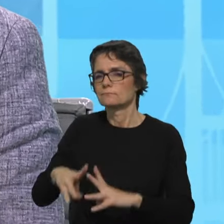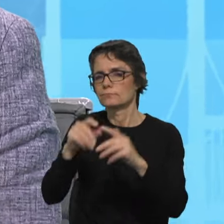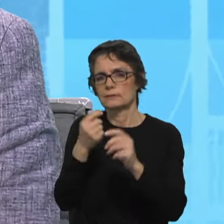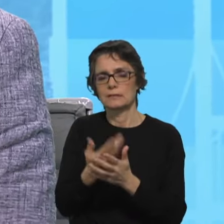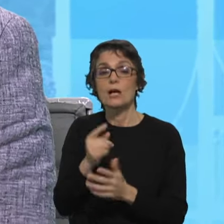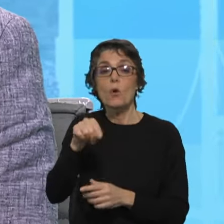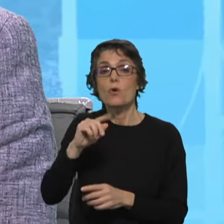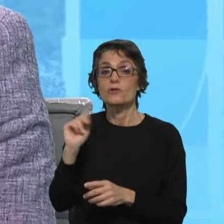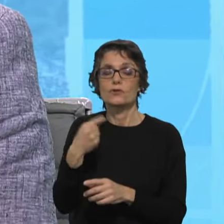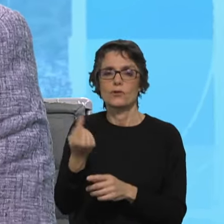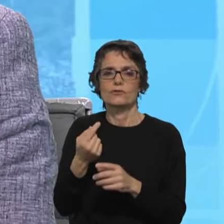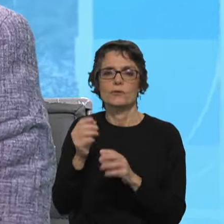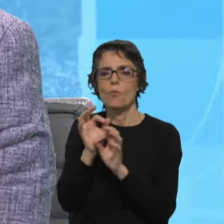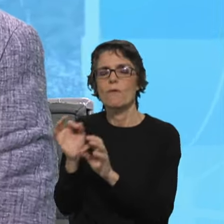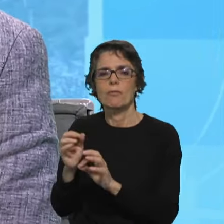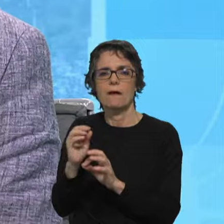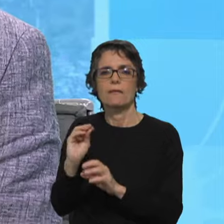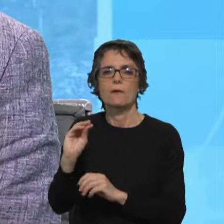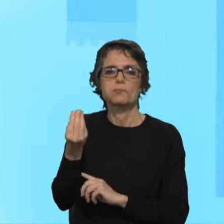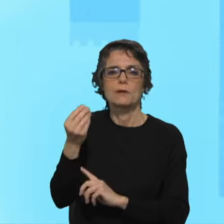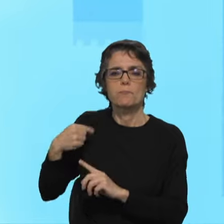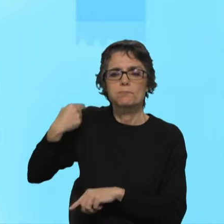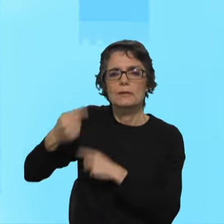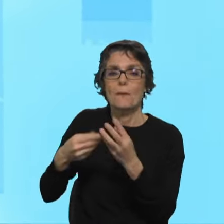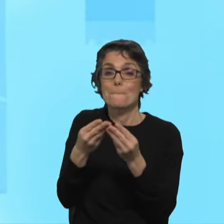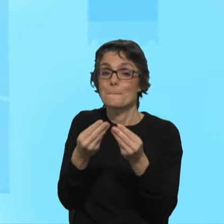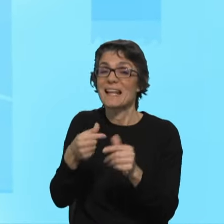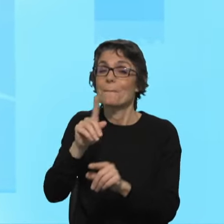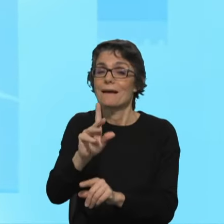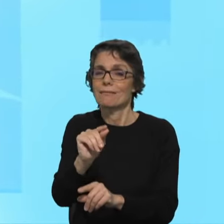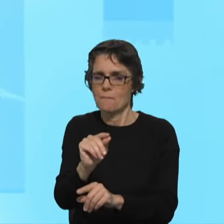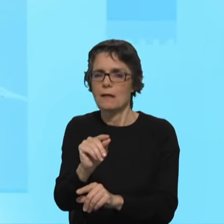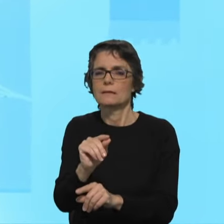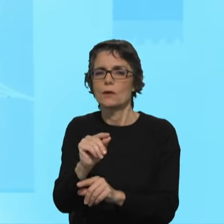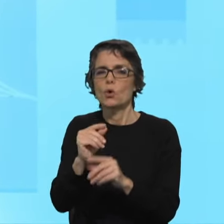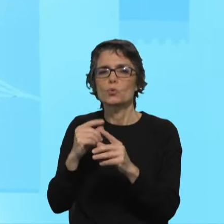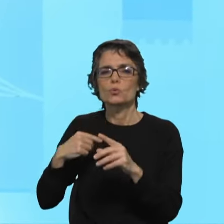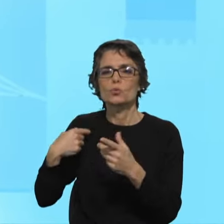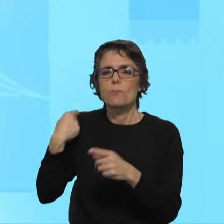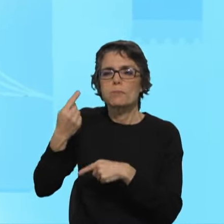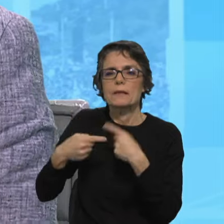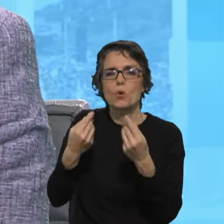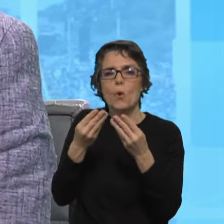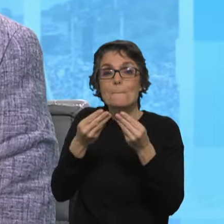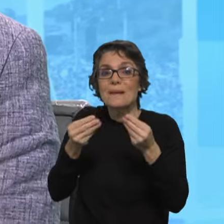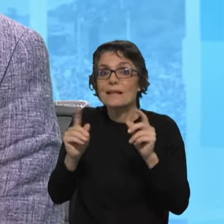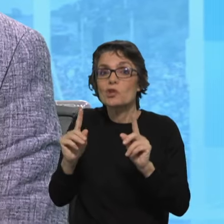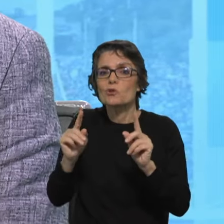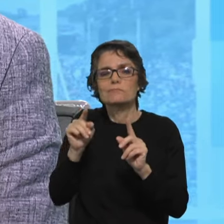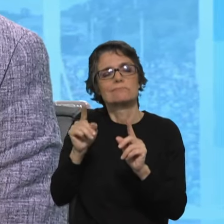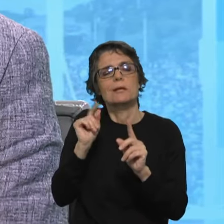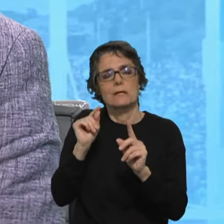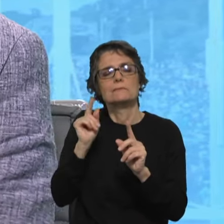património material, e esse é preciso preservar. Mas aquilo que é património material, que depende das pessoas, não pode ser